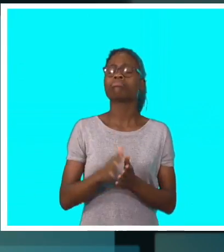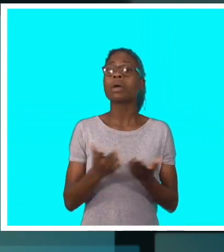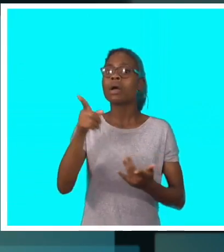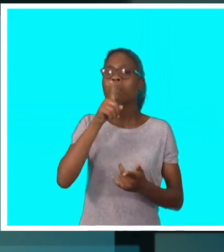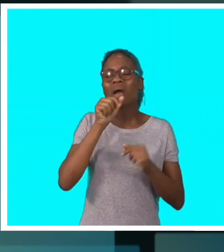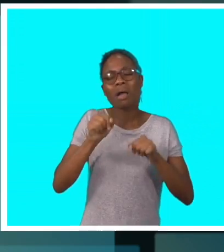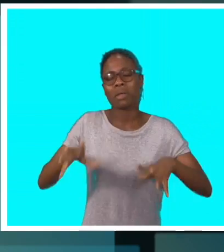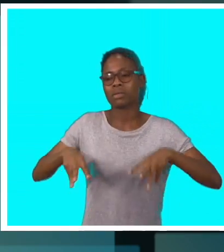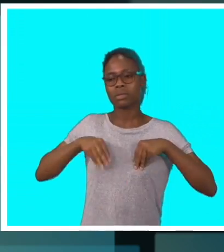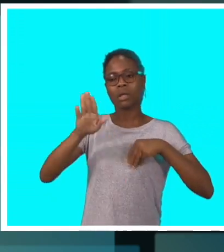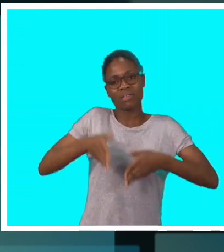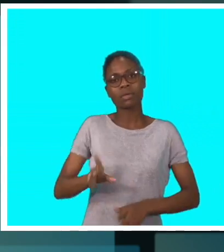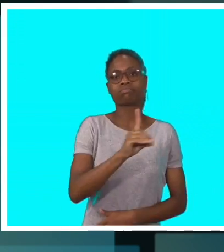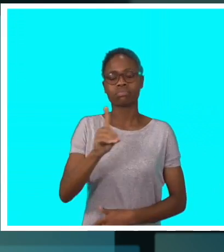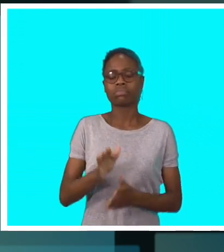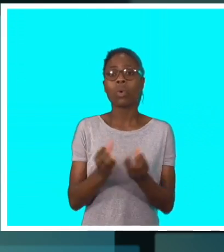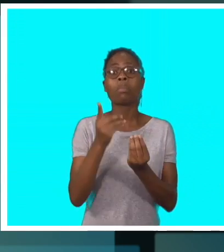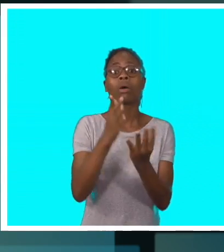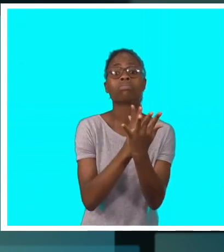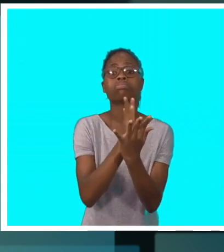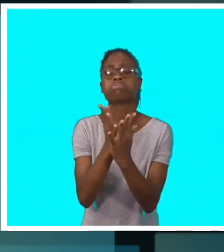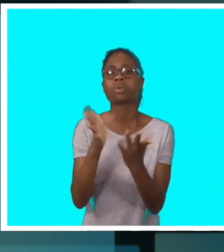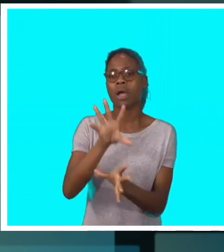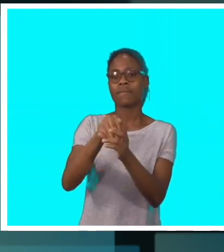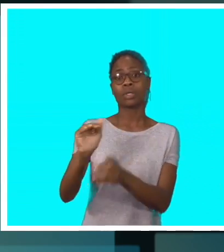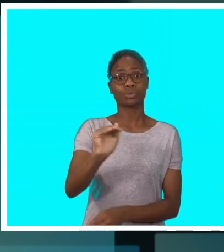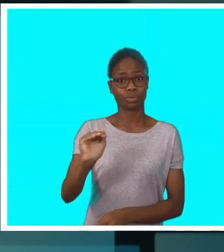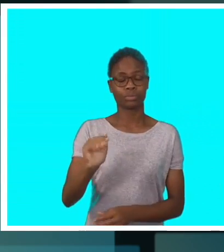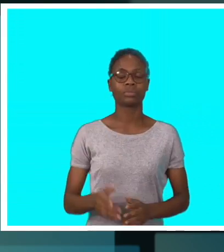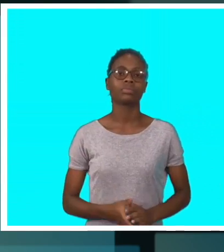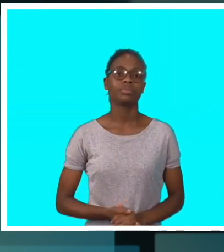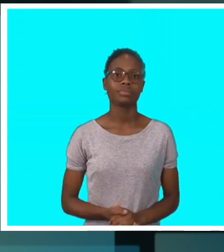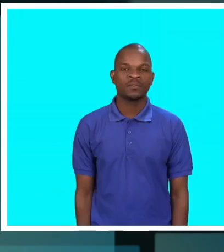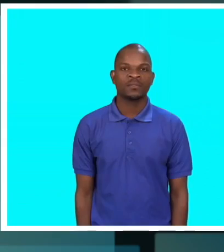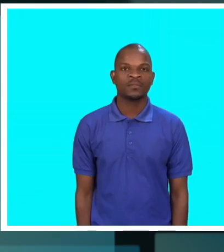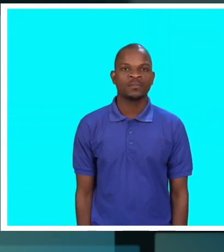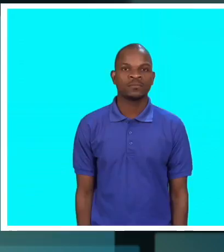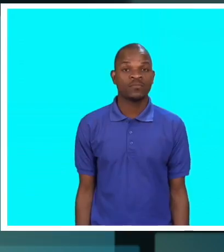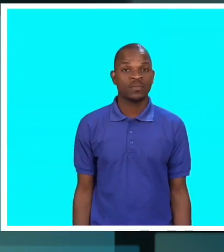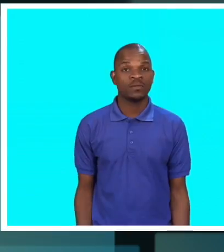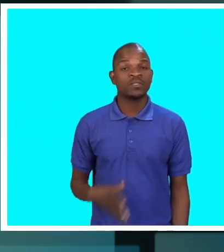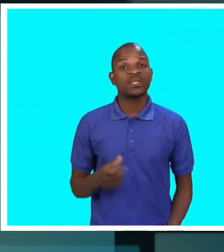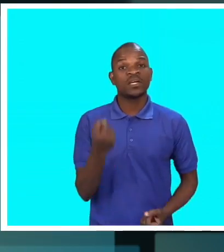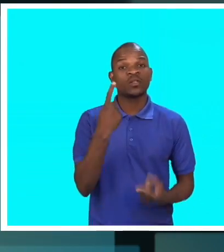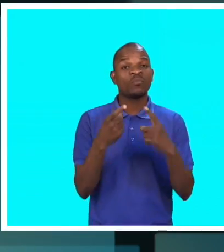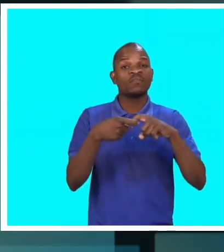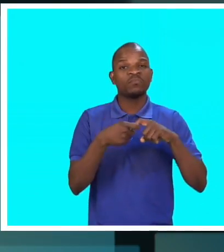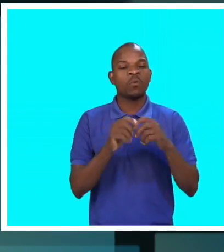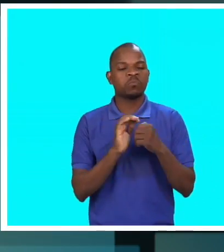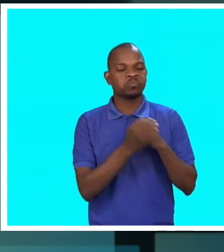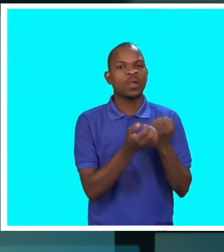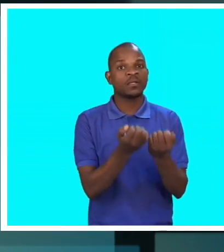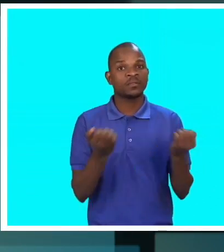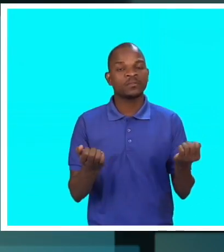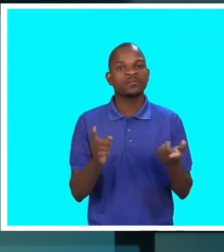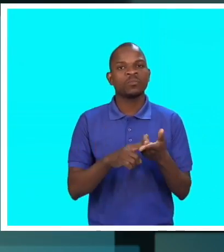deficiência de seus filhos como forma de garantir a inclusão social. Ainda famílias continuam a esconder as suas crianças.